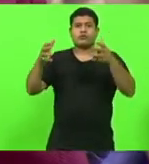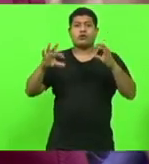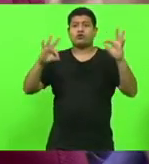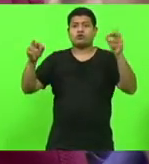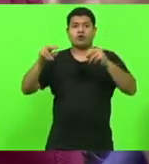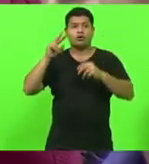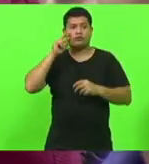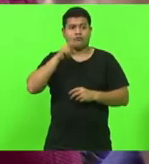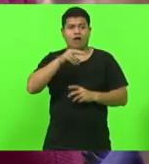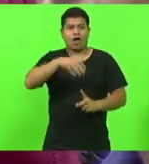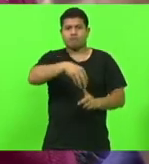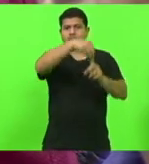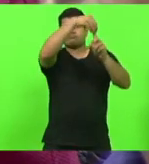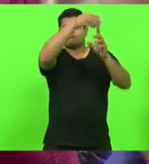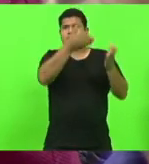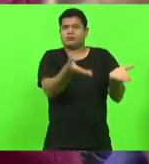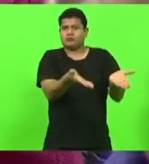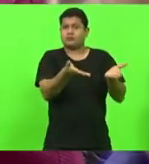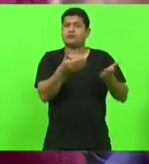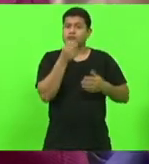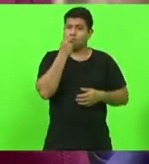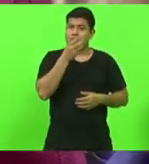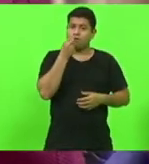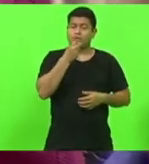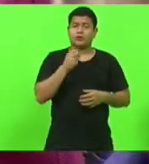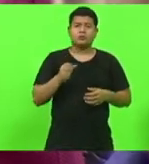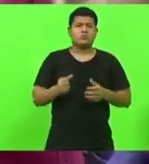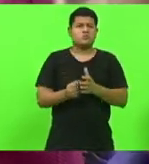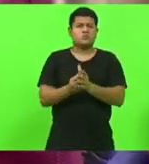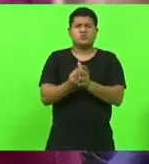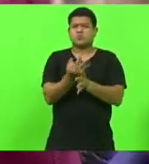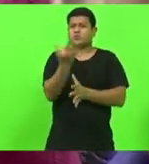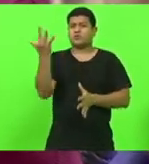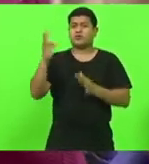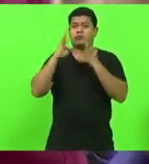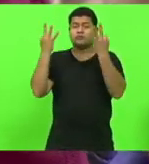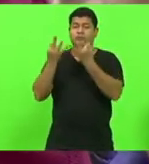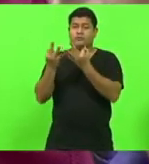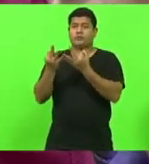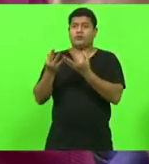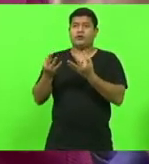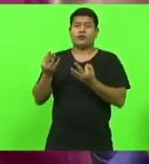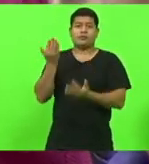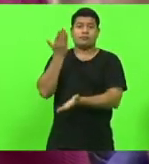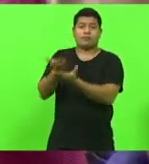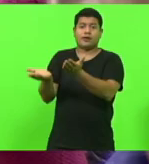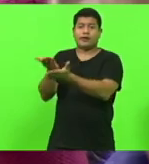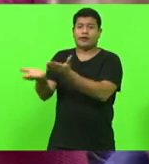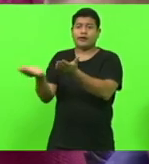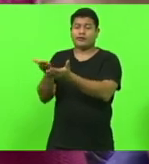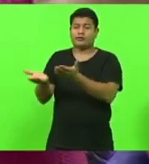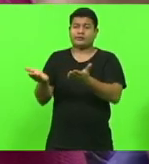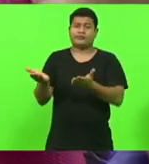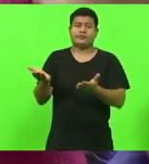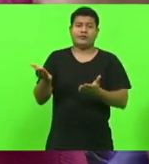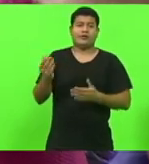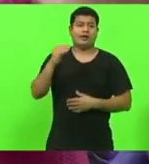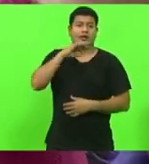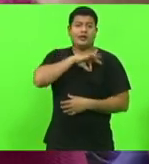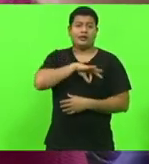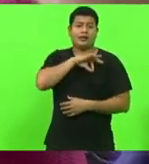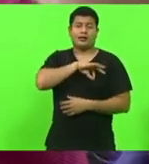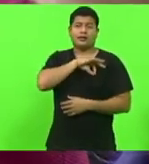Pelas inúmeras famílias, certo? Que ficariam desamparadas e depois de tanto tempo que